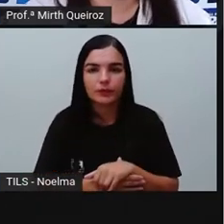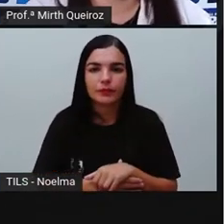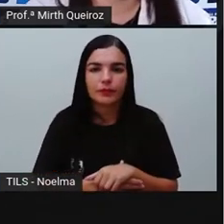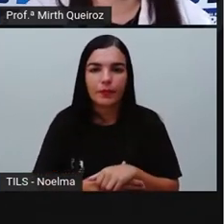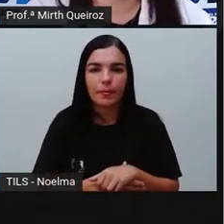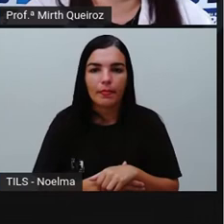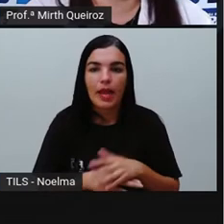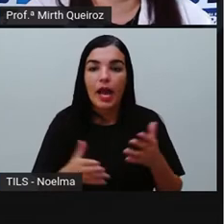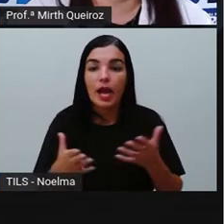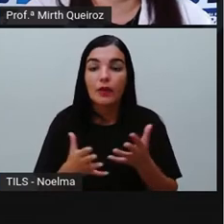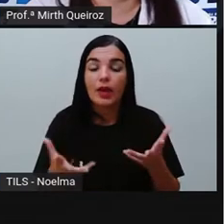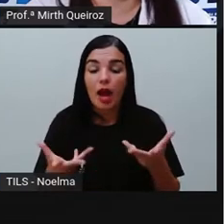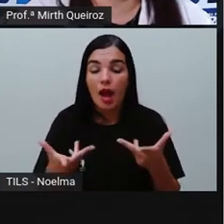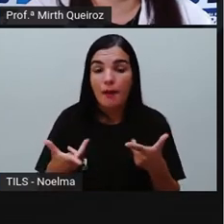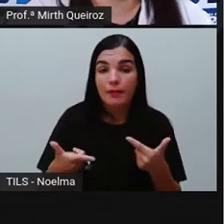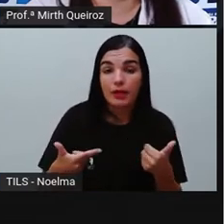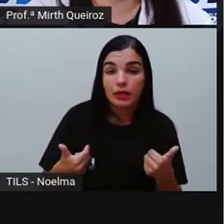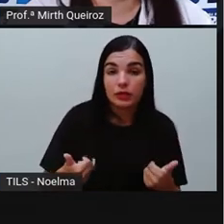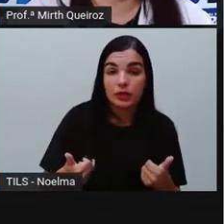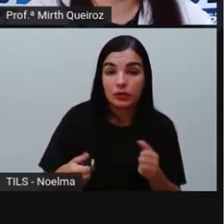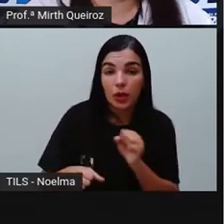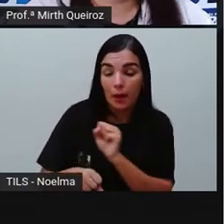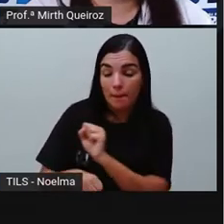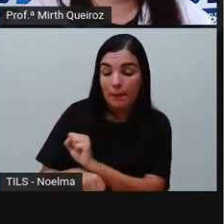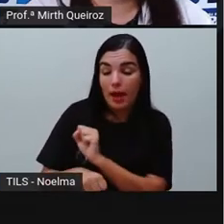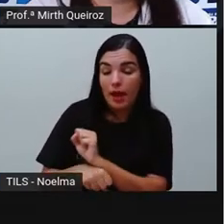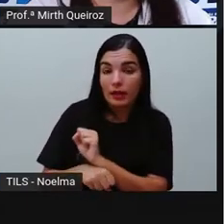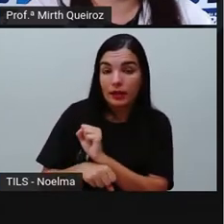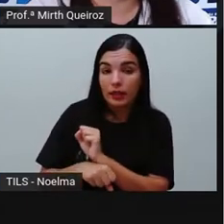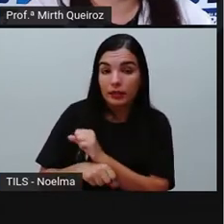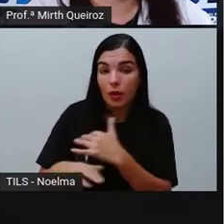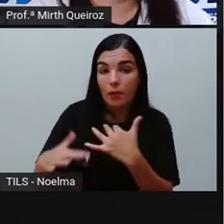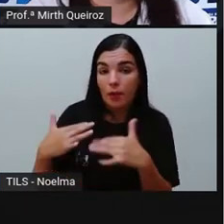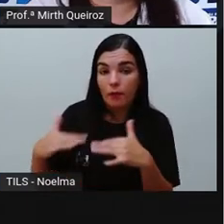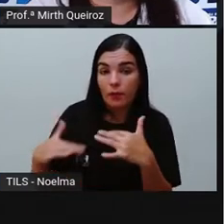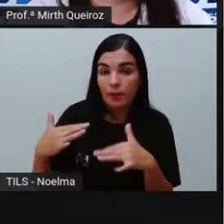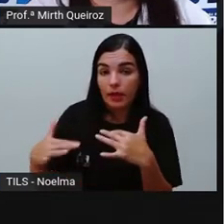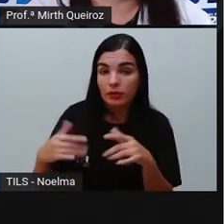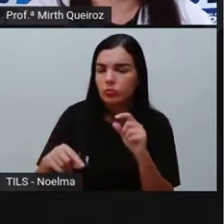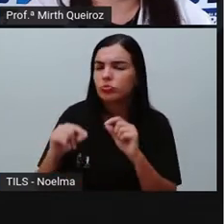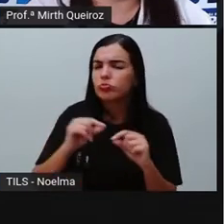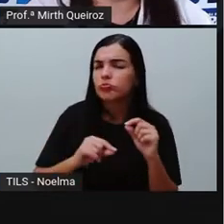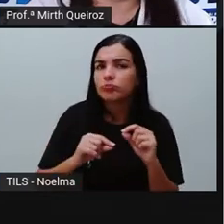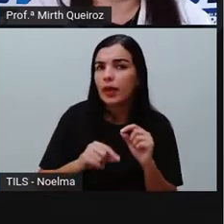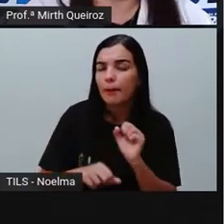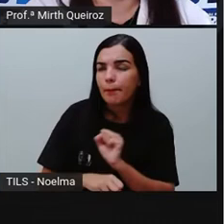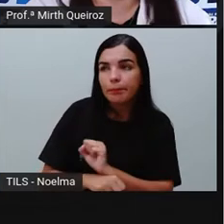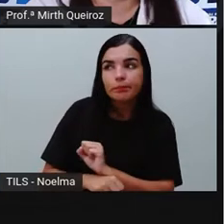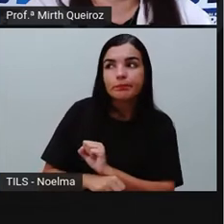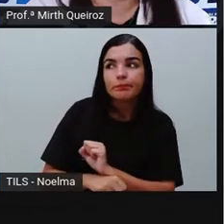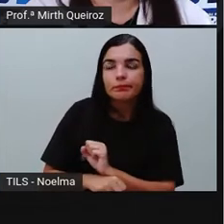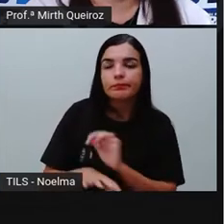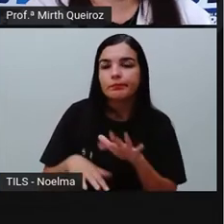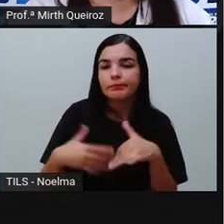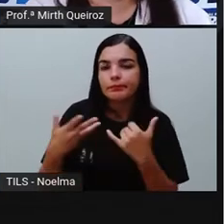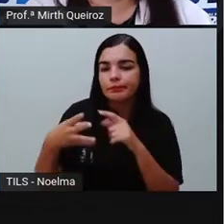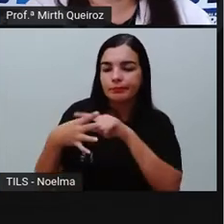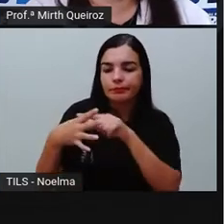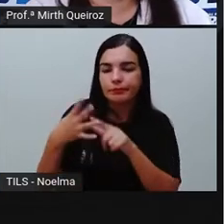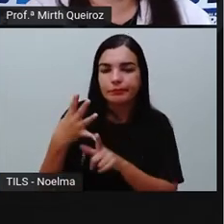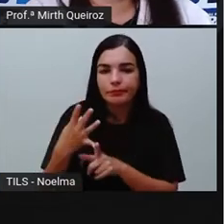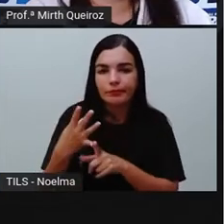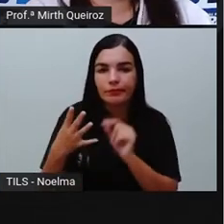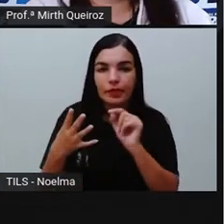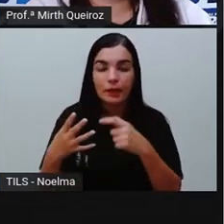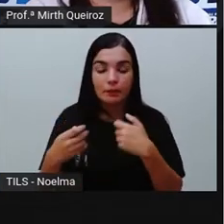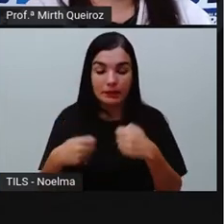Aí nós temos as habilidades estabilizadoras, né? De movimento. Seriam quais? Tentar